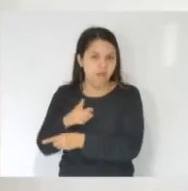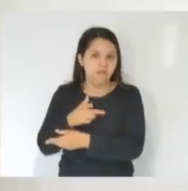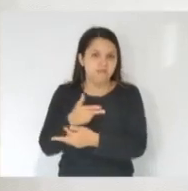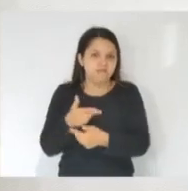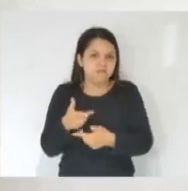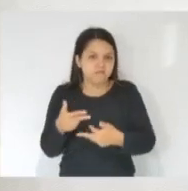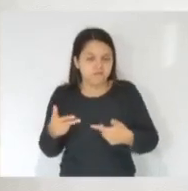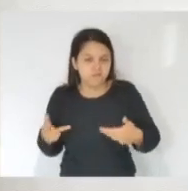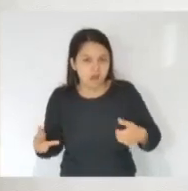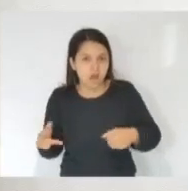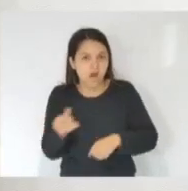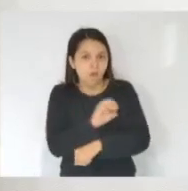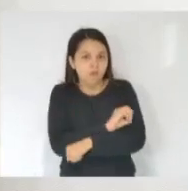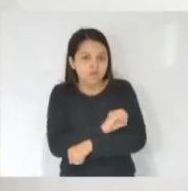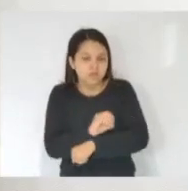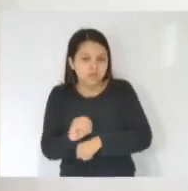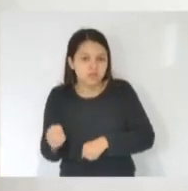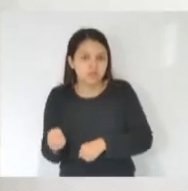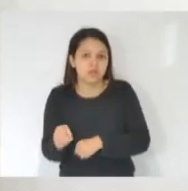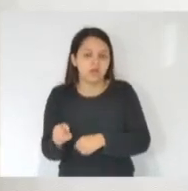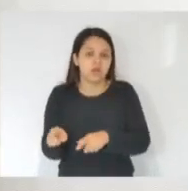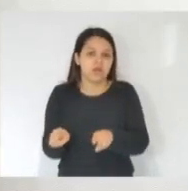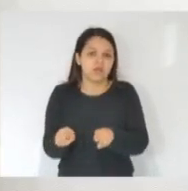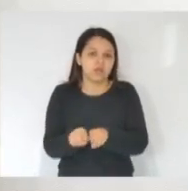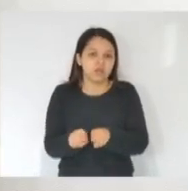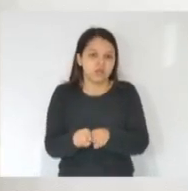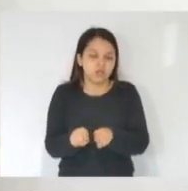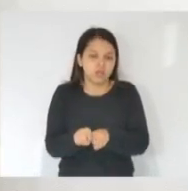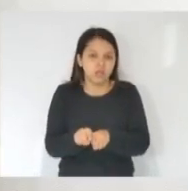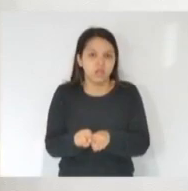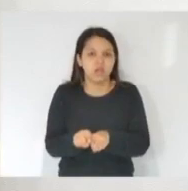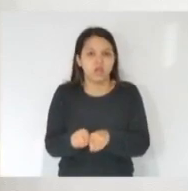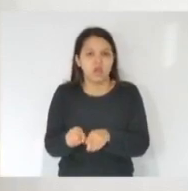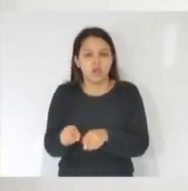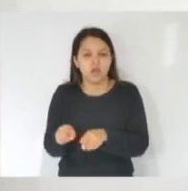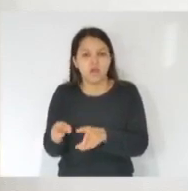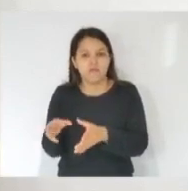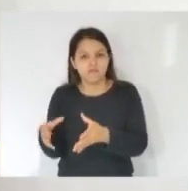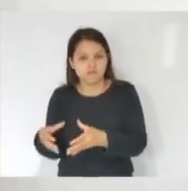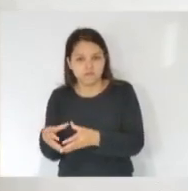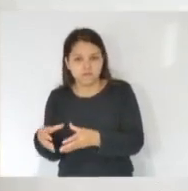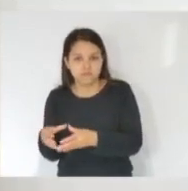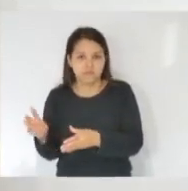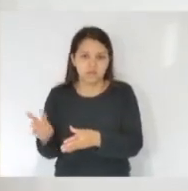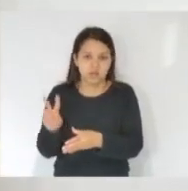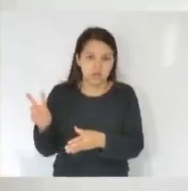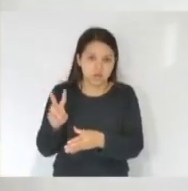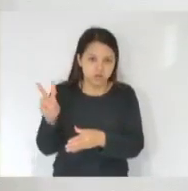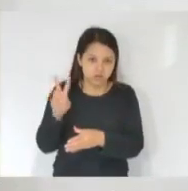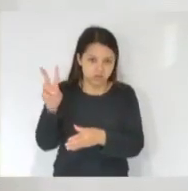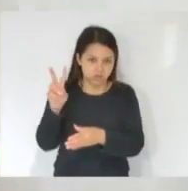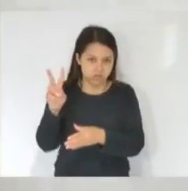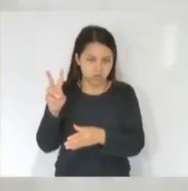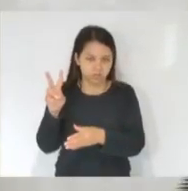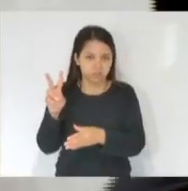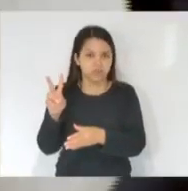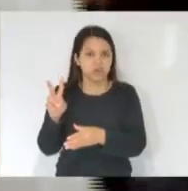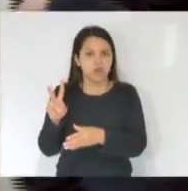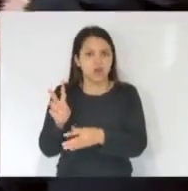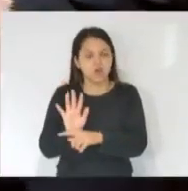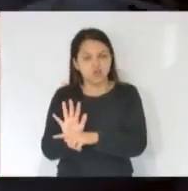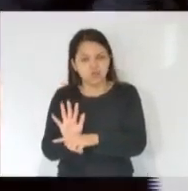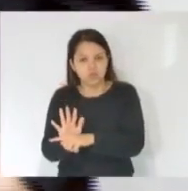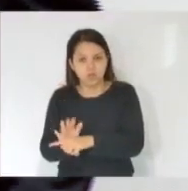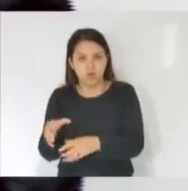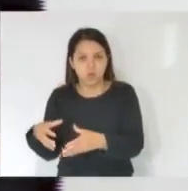os idosos do isolamento, fizemos centro de valorização, congregamos com esses idosos na sociedade